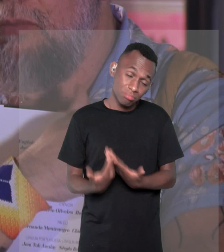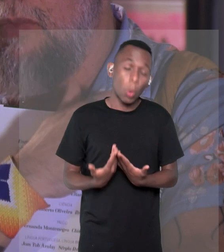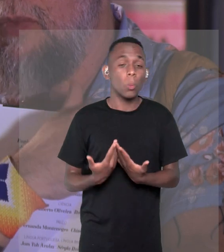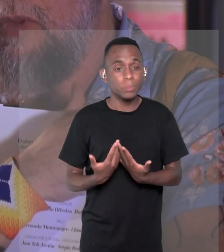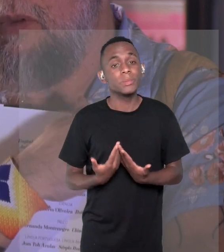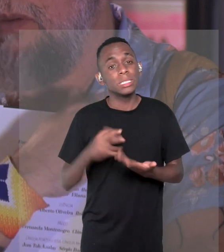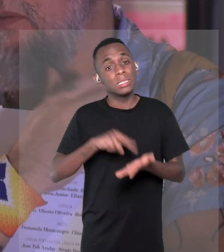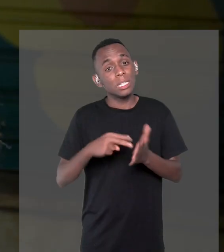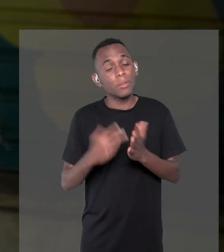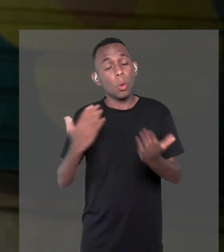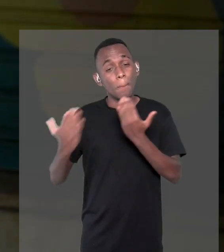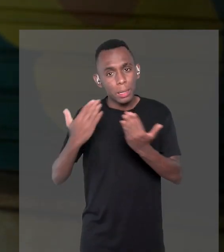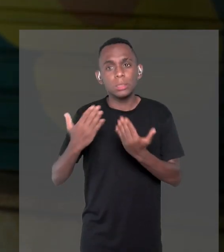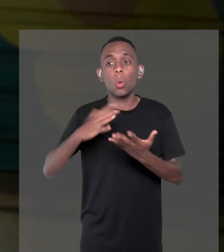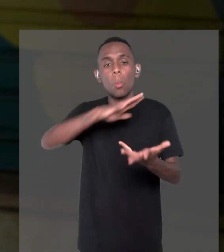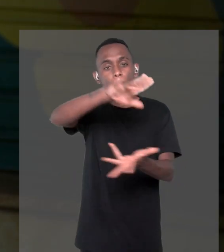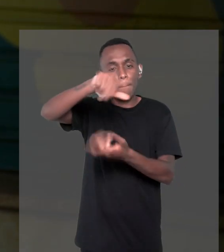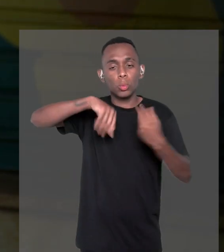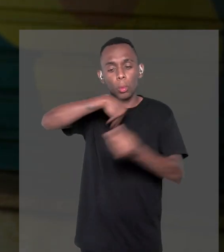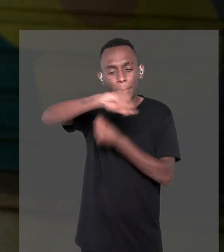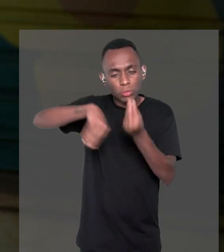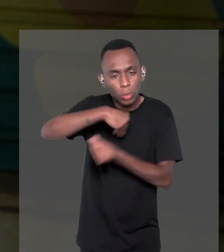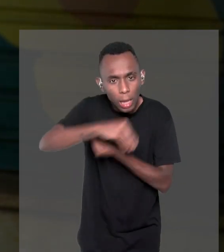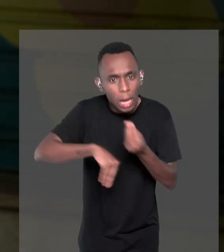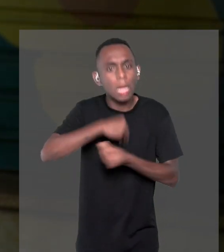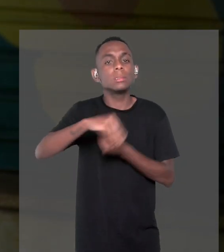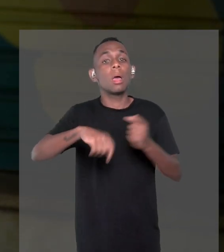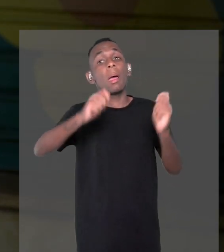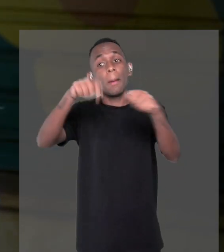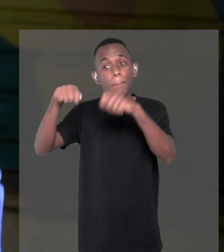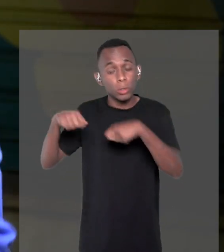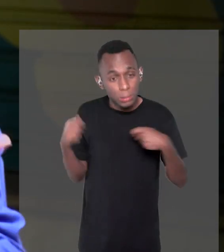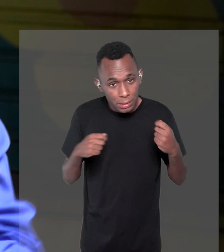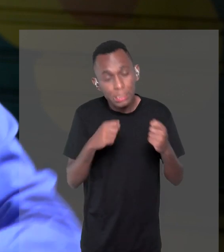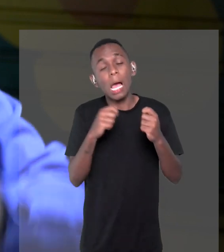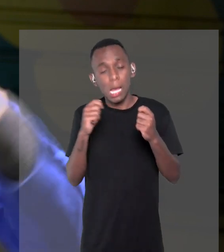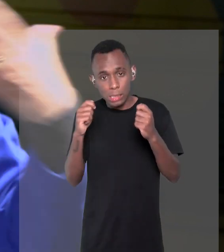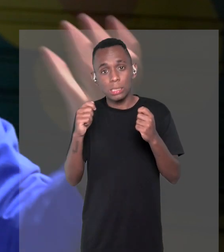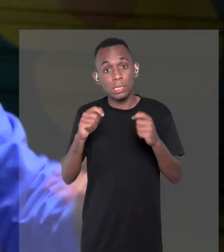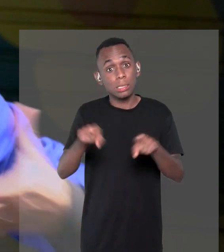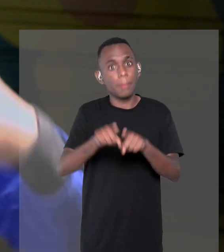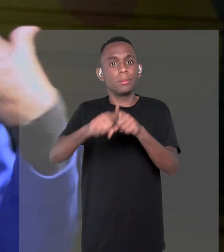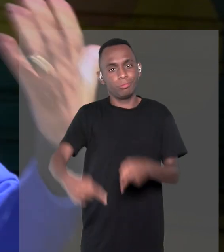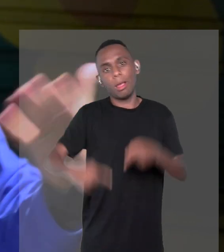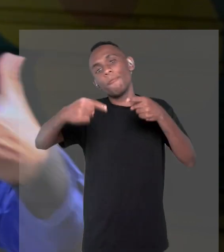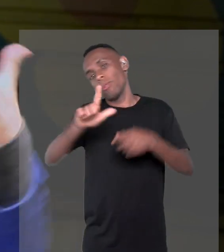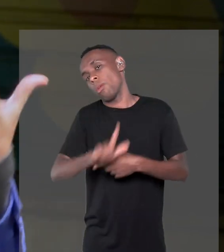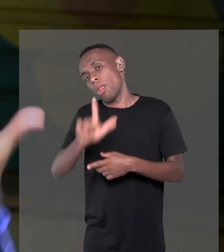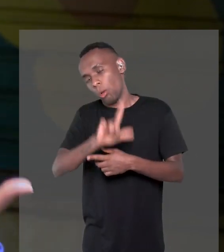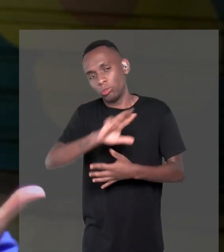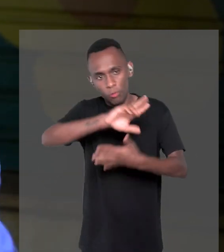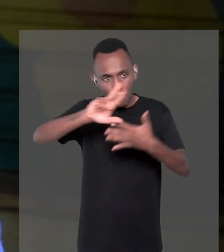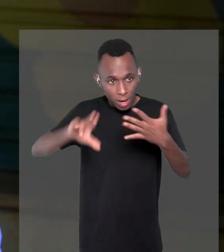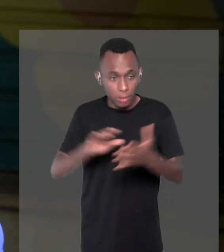tem um sentimento de algum nível de potência diante daquilo. Então, isso vai criando